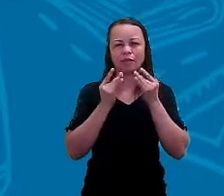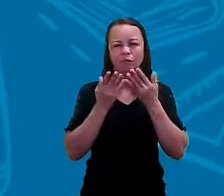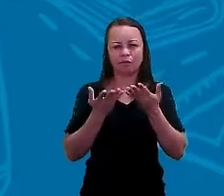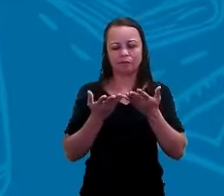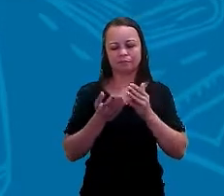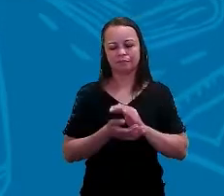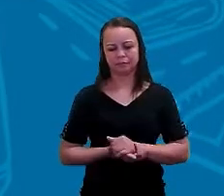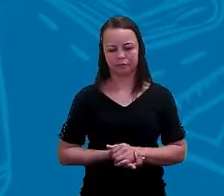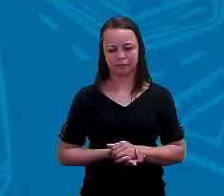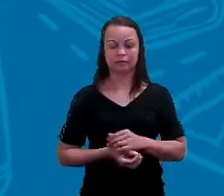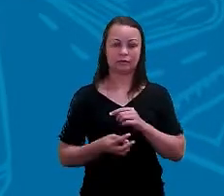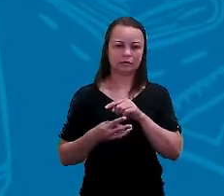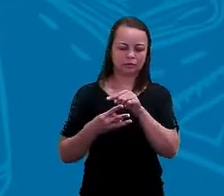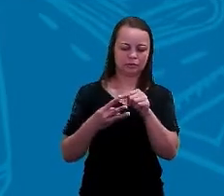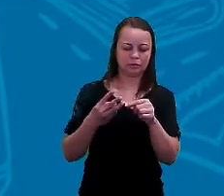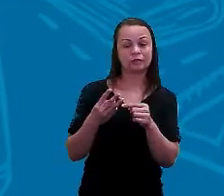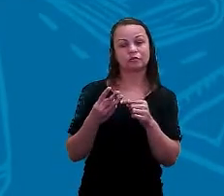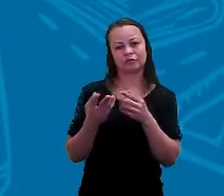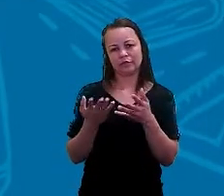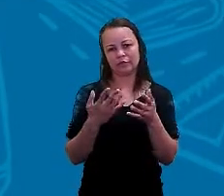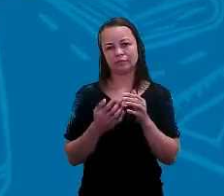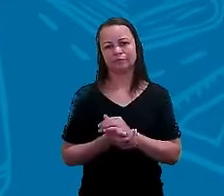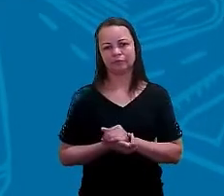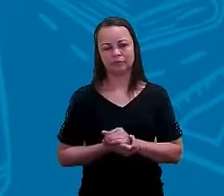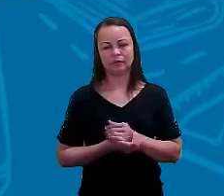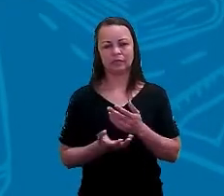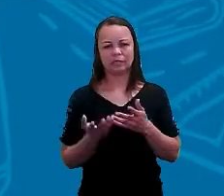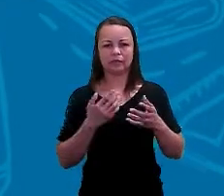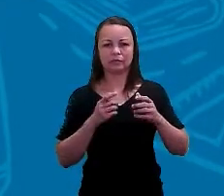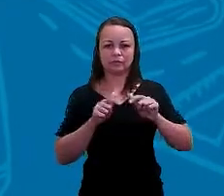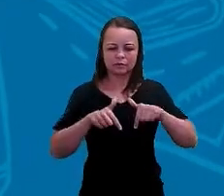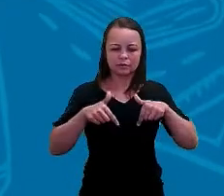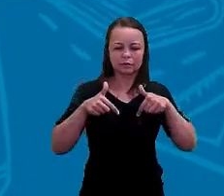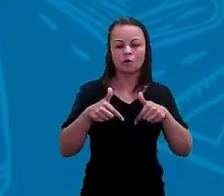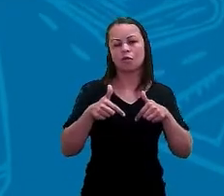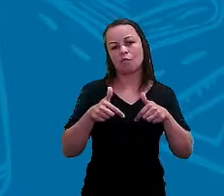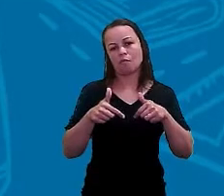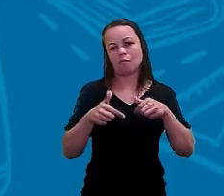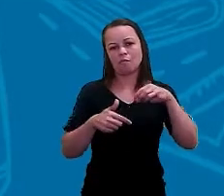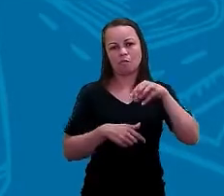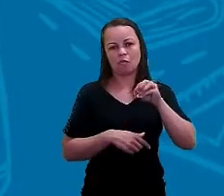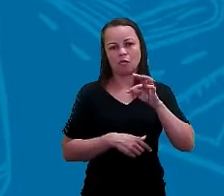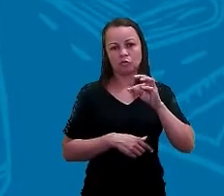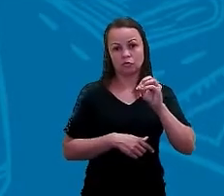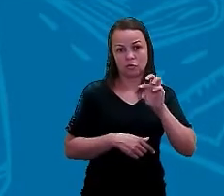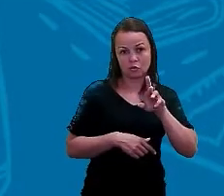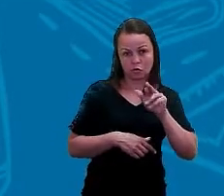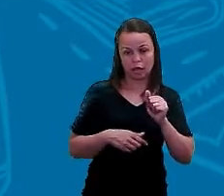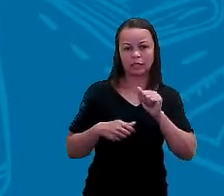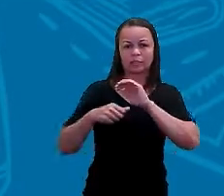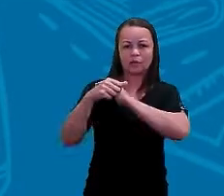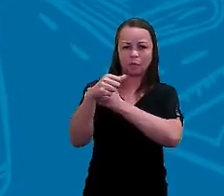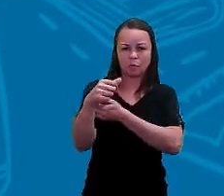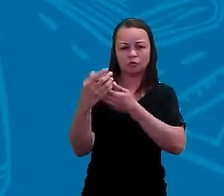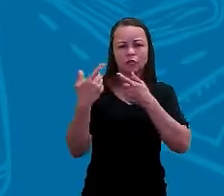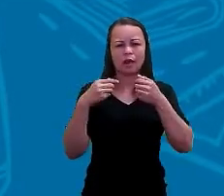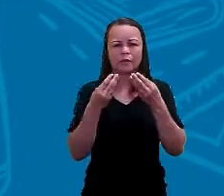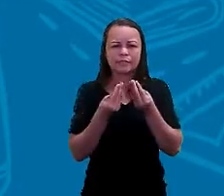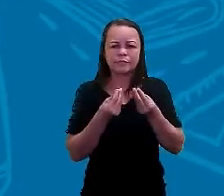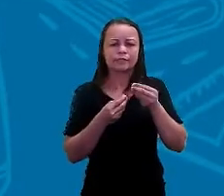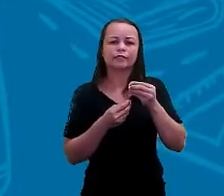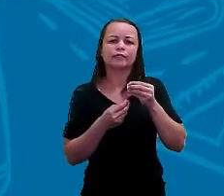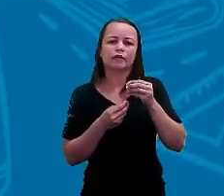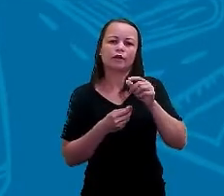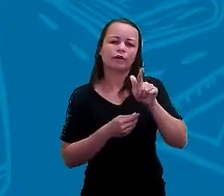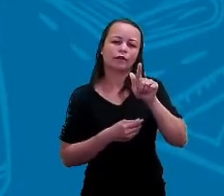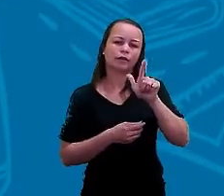Tem a ver com a ação motora. Essa ação motora tem a ver com o quê? Com a questão muscular e também com a questão de secreção